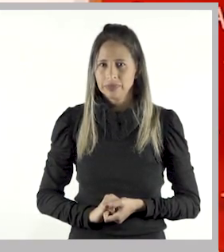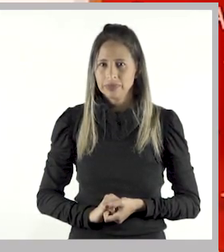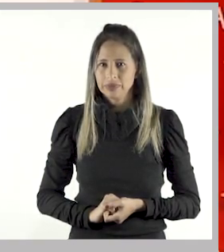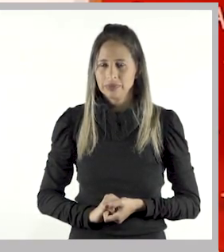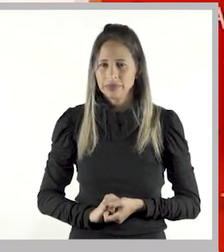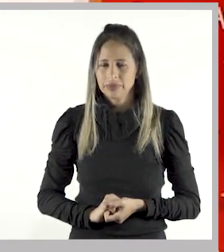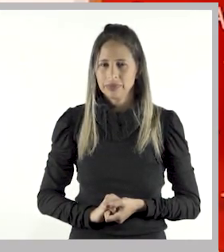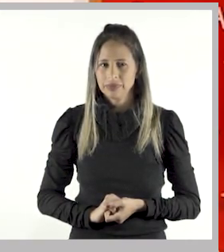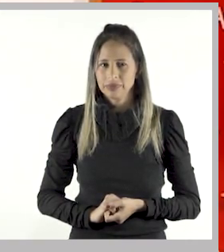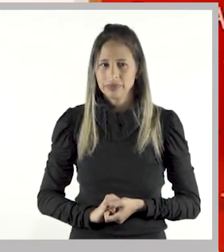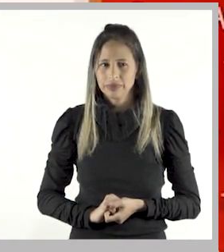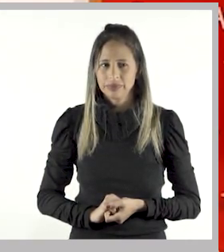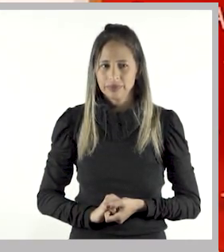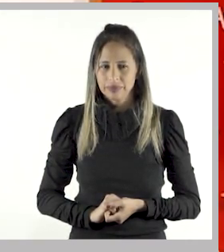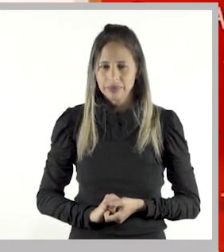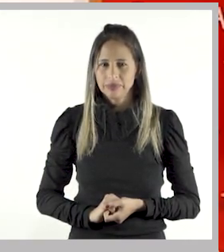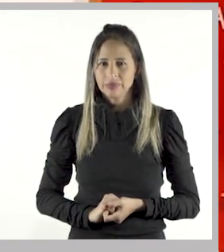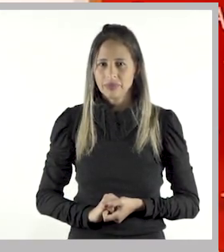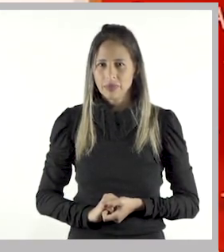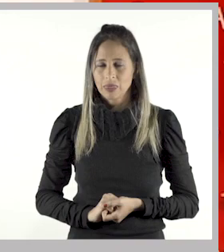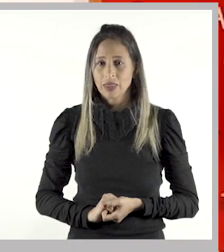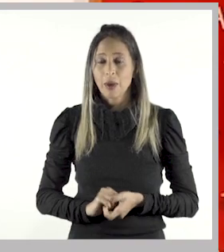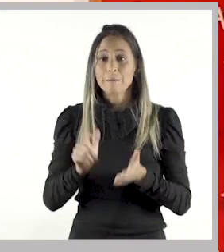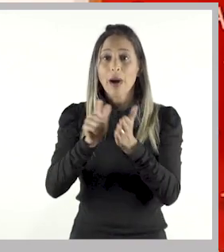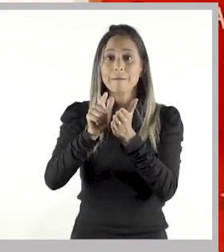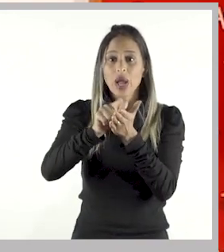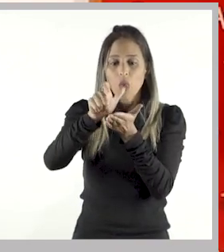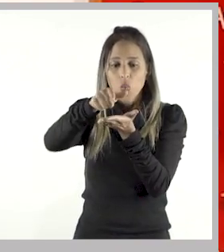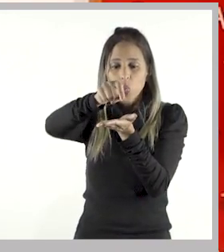E vou passar no meu papel inteiro.